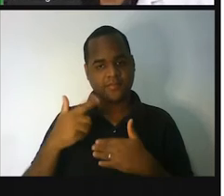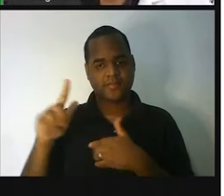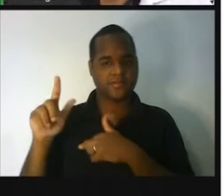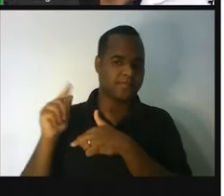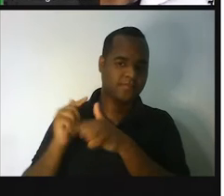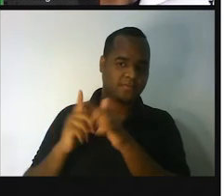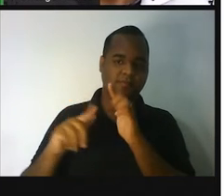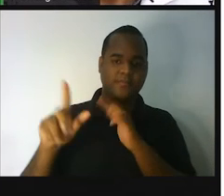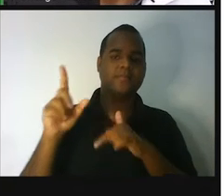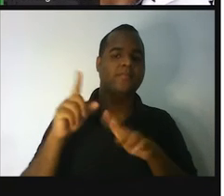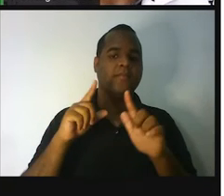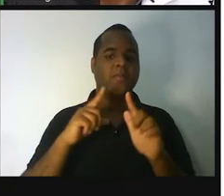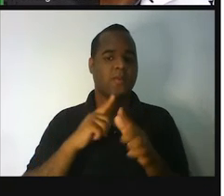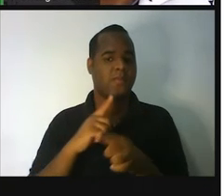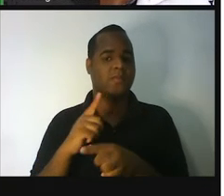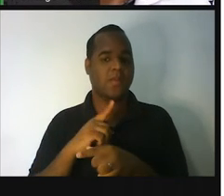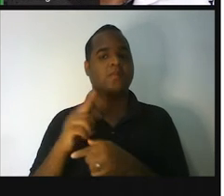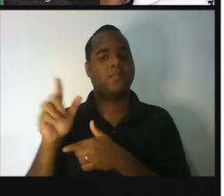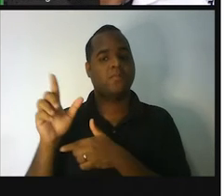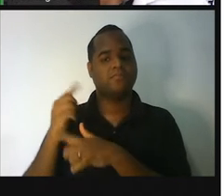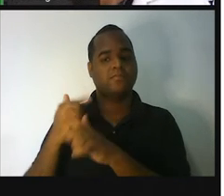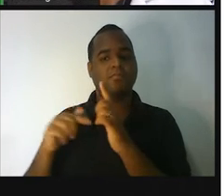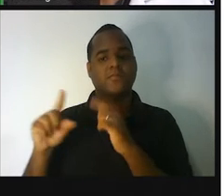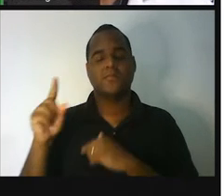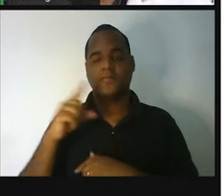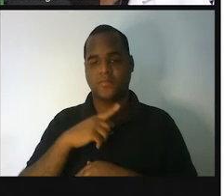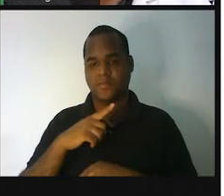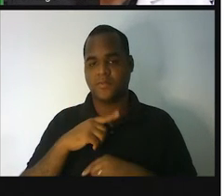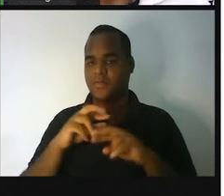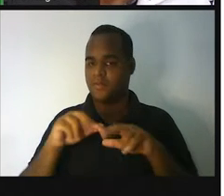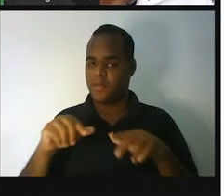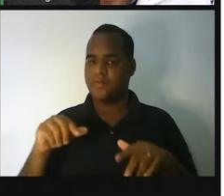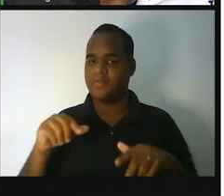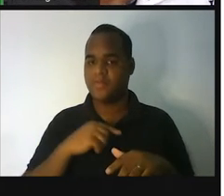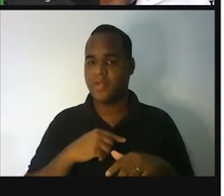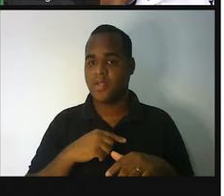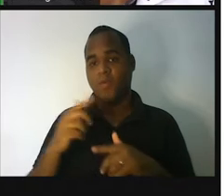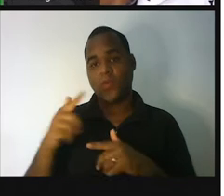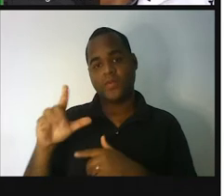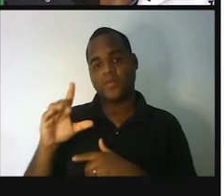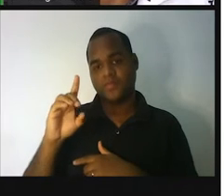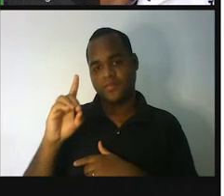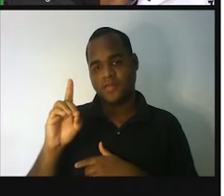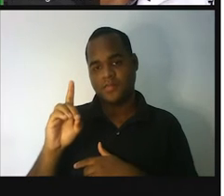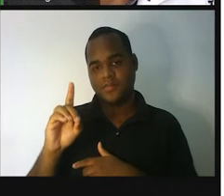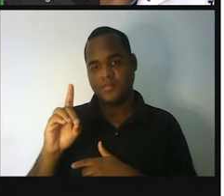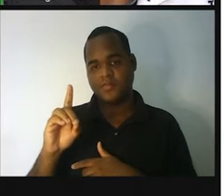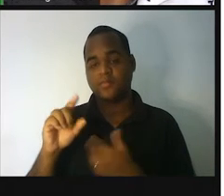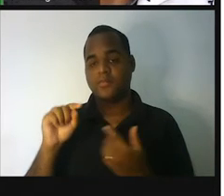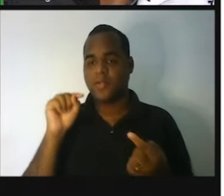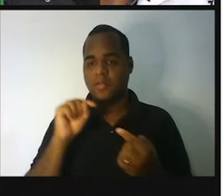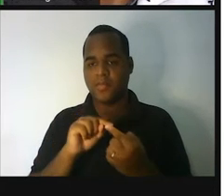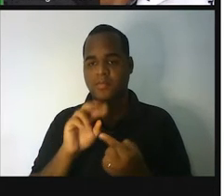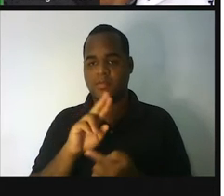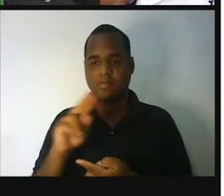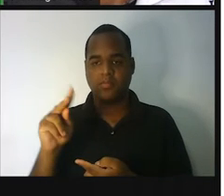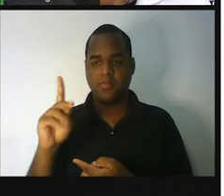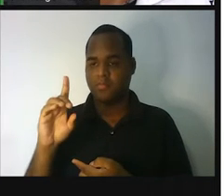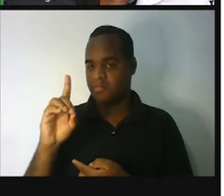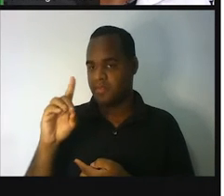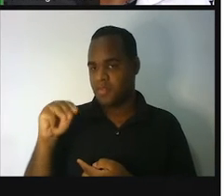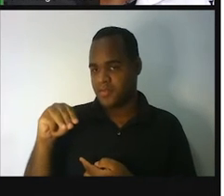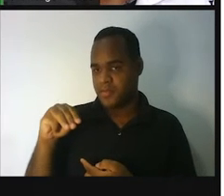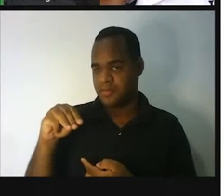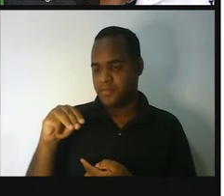outras unidades o item às que estão à direita também que são chamados probióticos